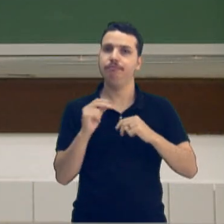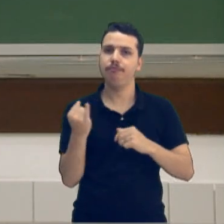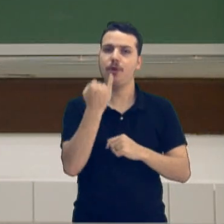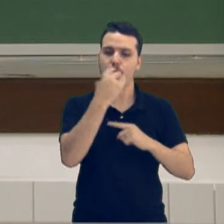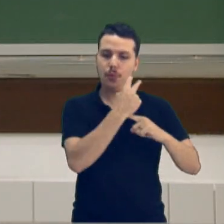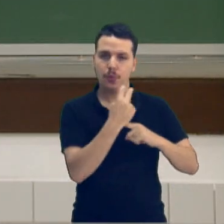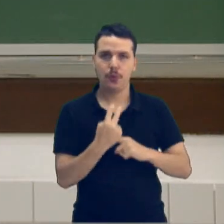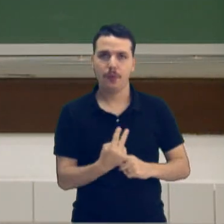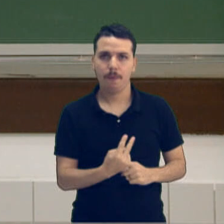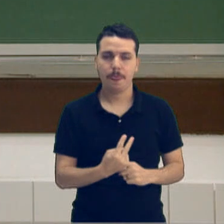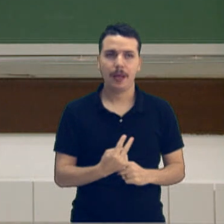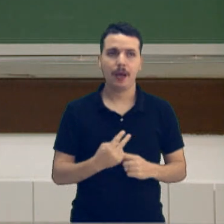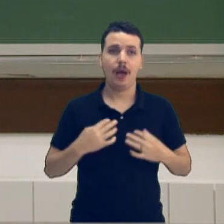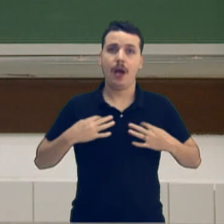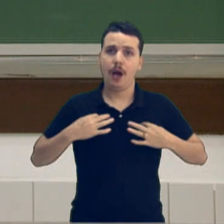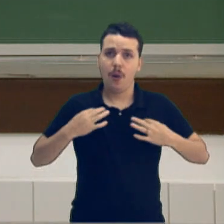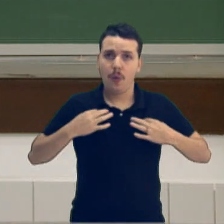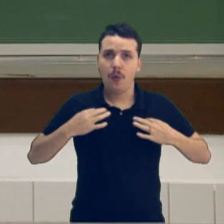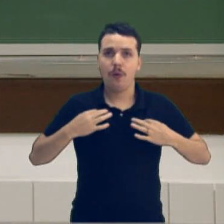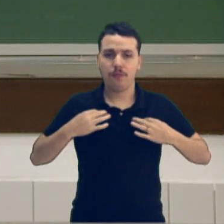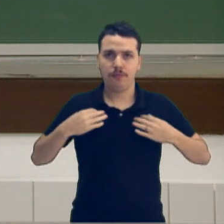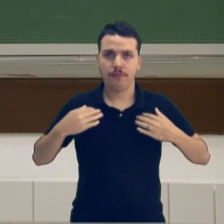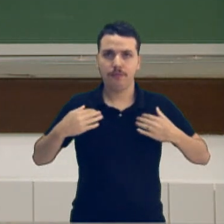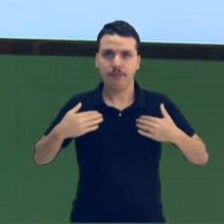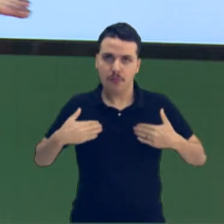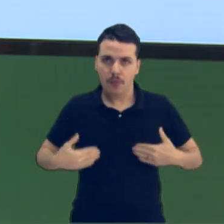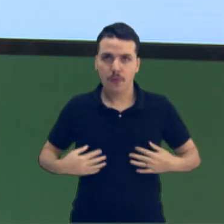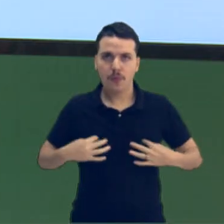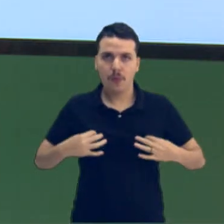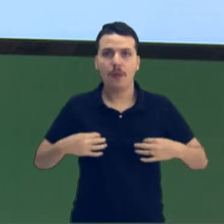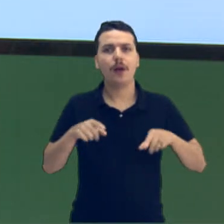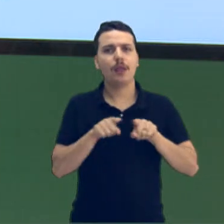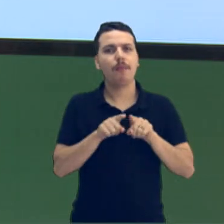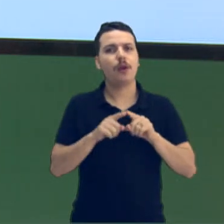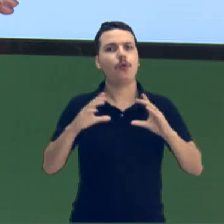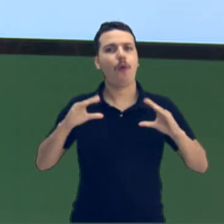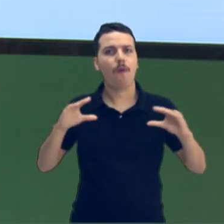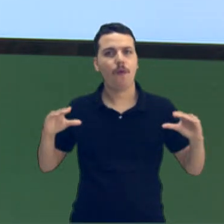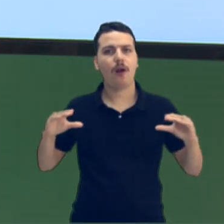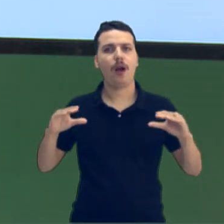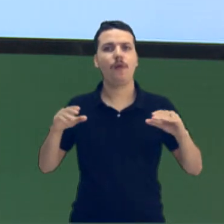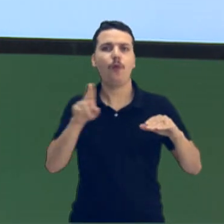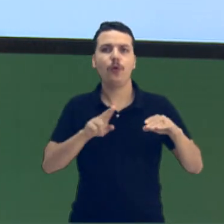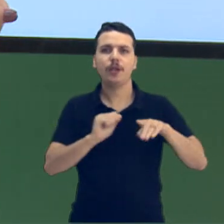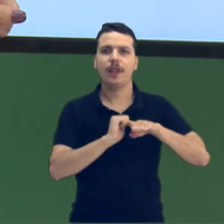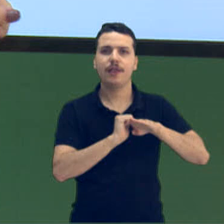Quanto às vestimentas, são bem confortáveis, tênis,